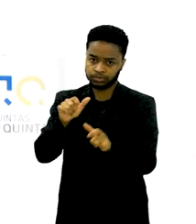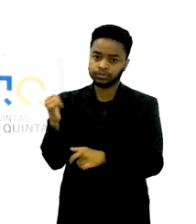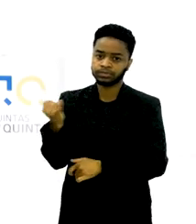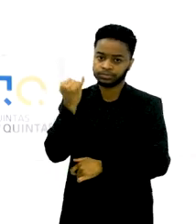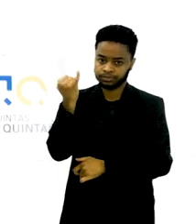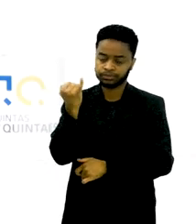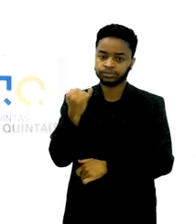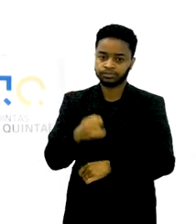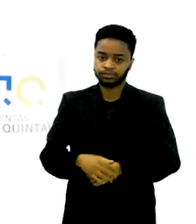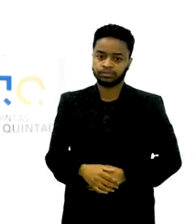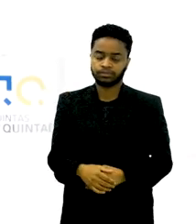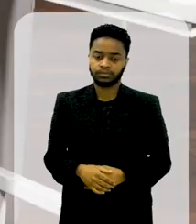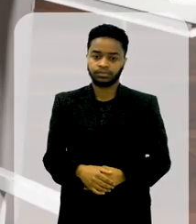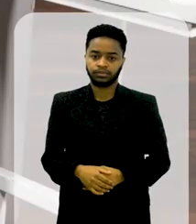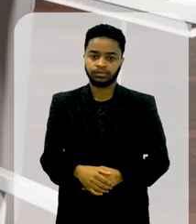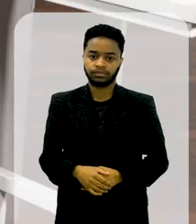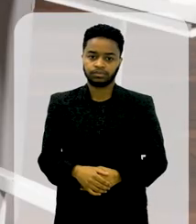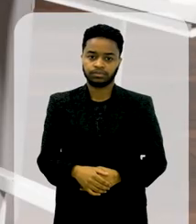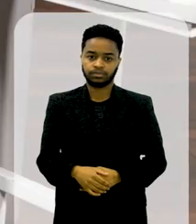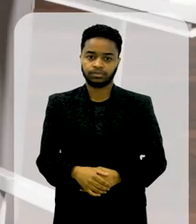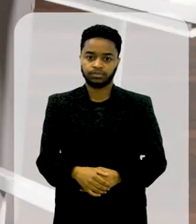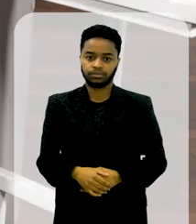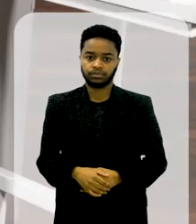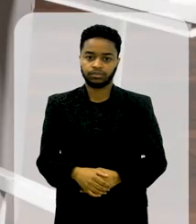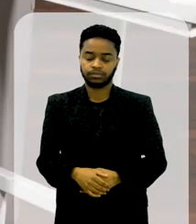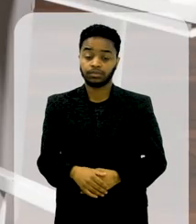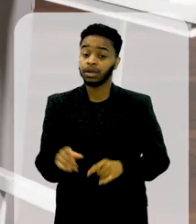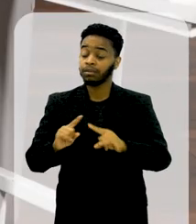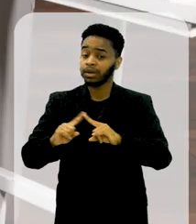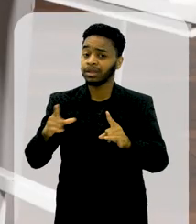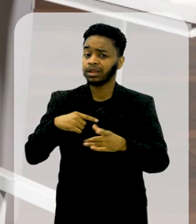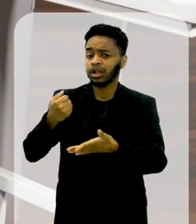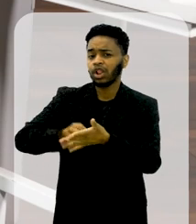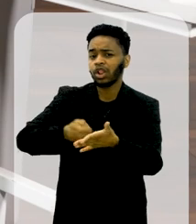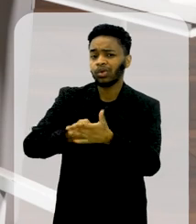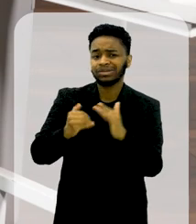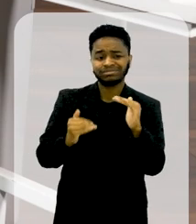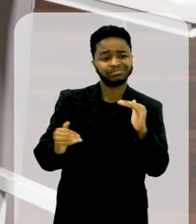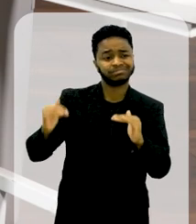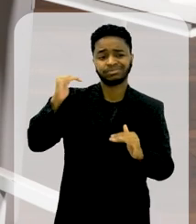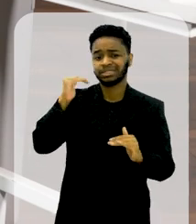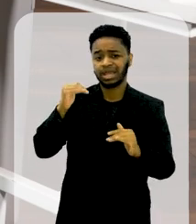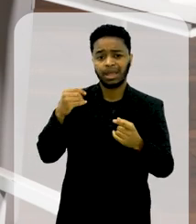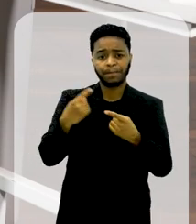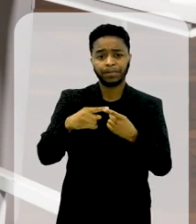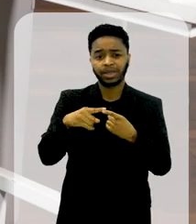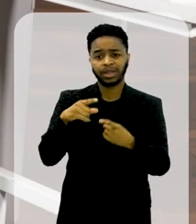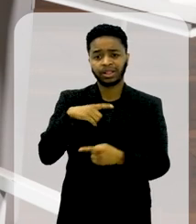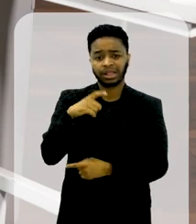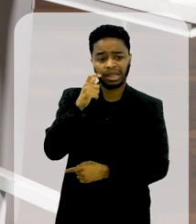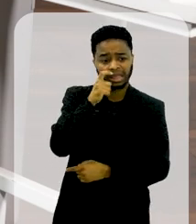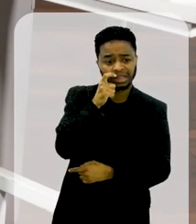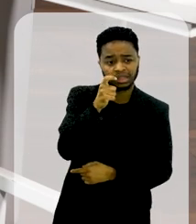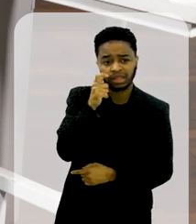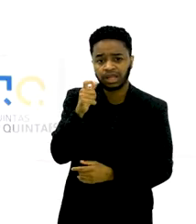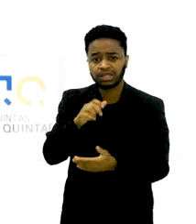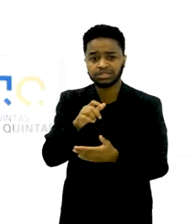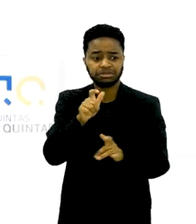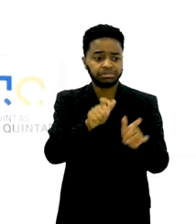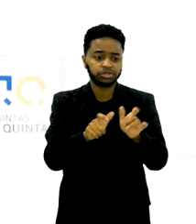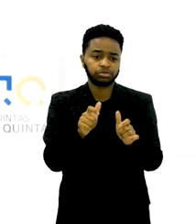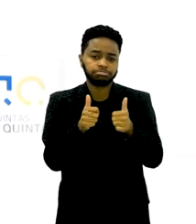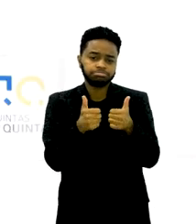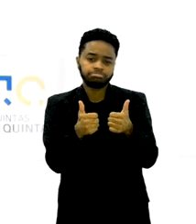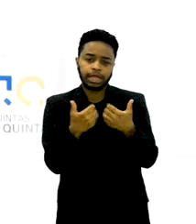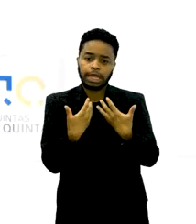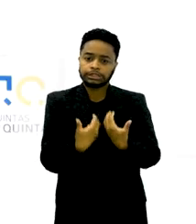outros baloar NS cavaquin nels cavaquin mas fica uma luta muito desigual muito dura os interesses as pessoas vão